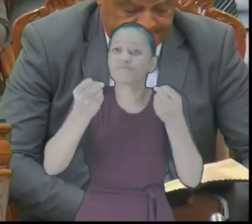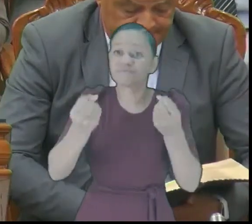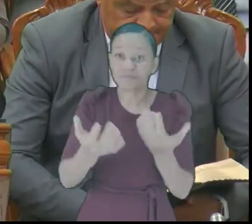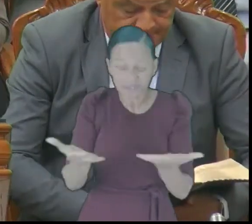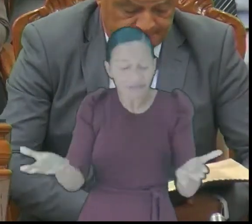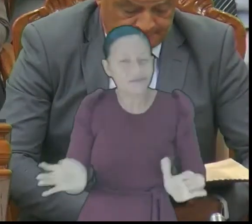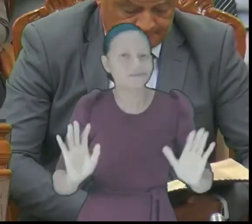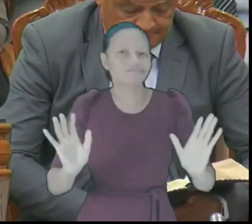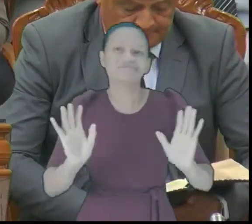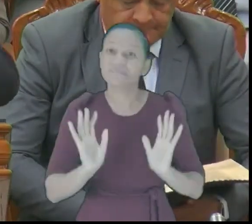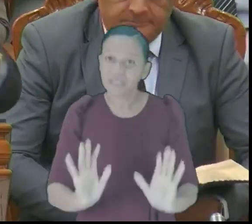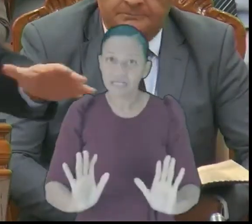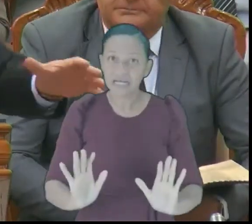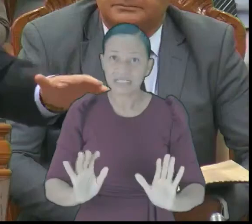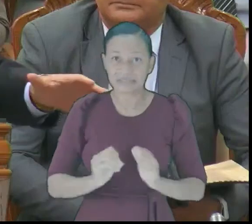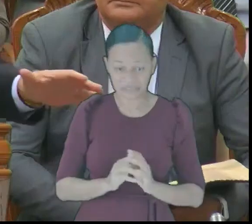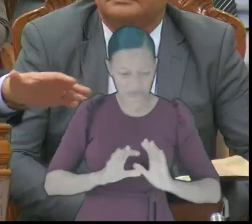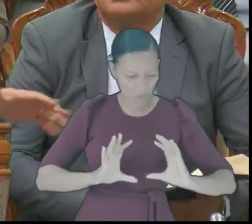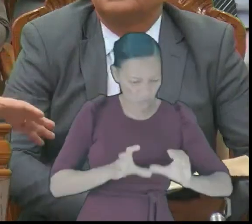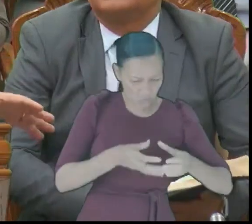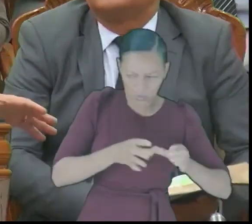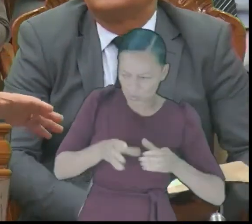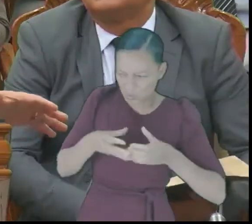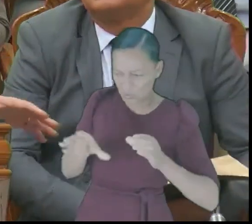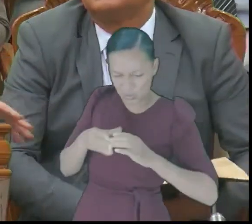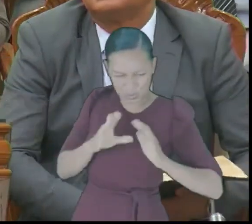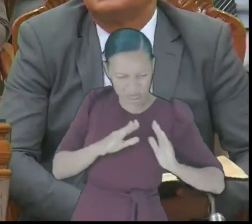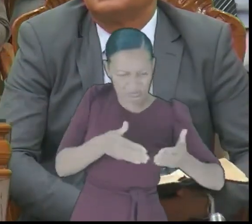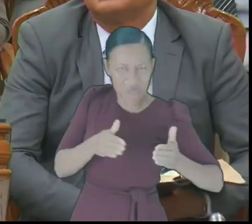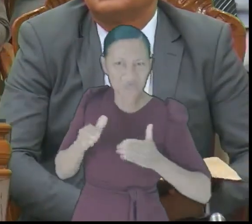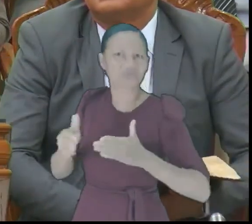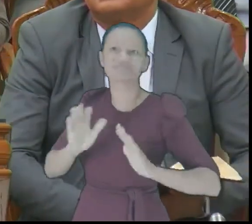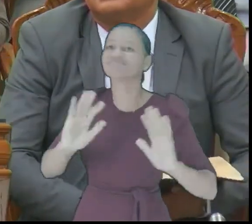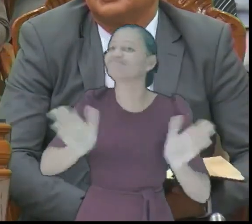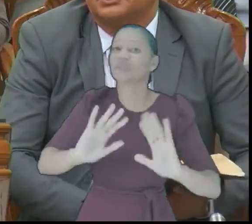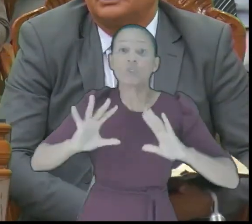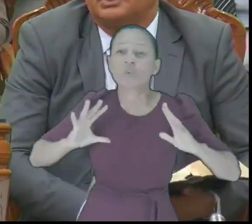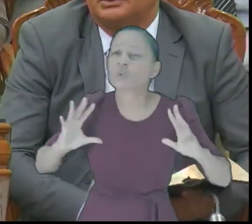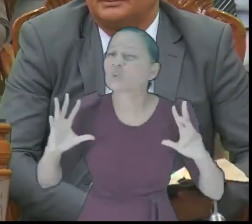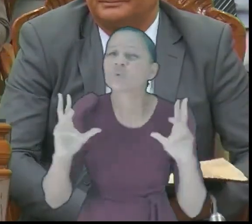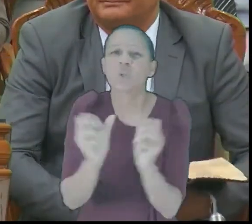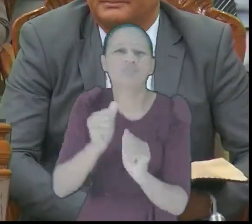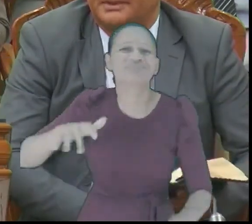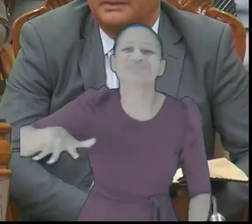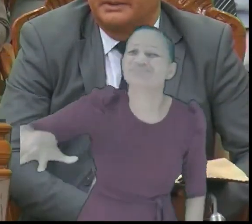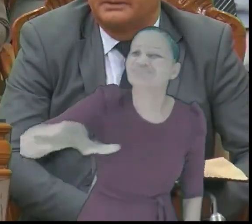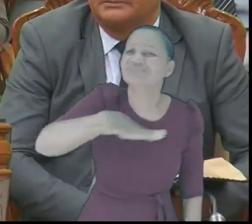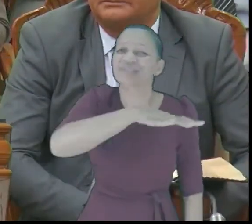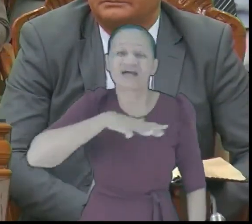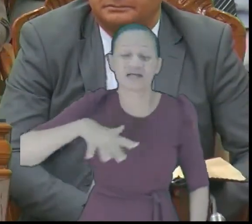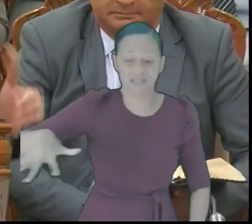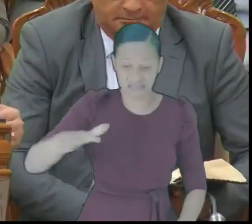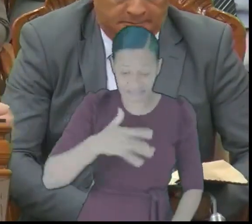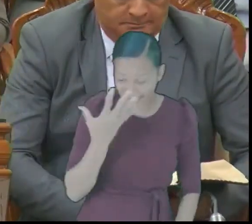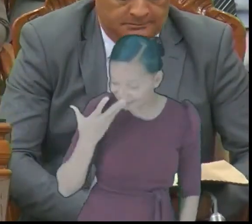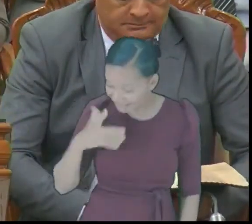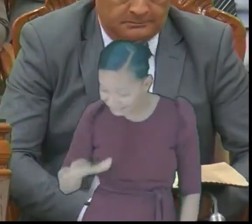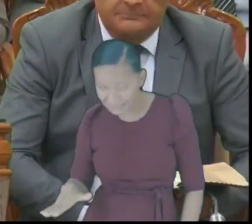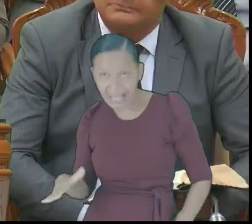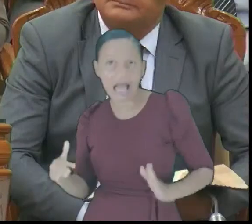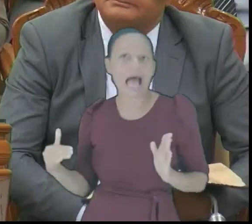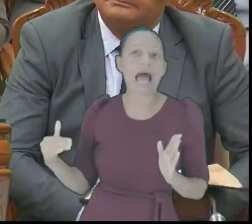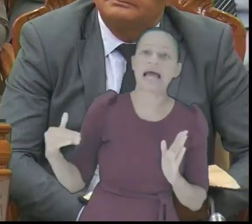Não seria mais para classes específicas, mas seria para todos. Das